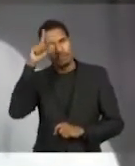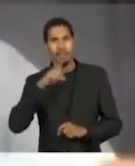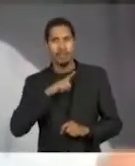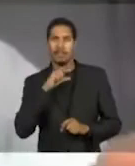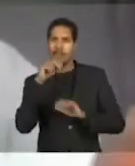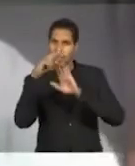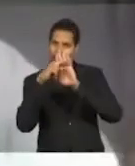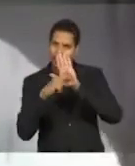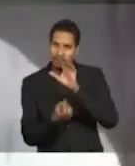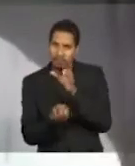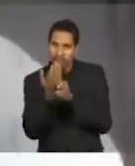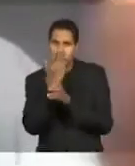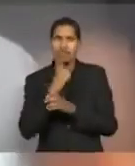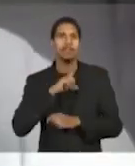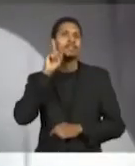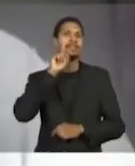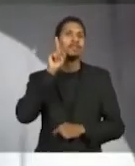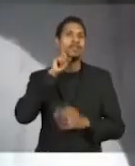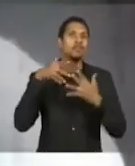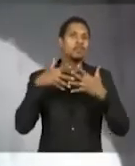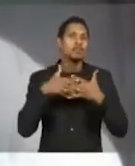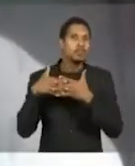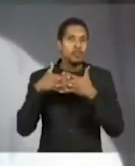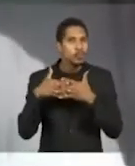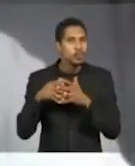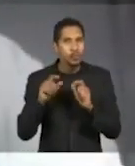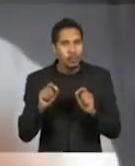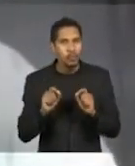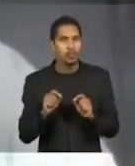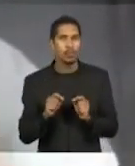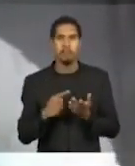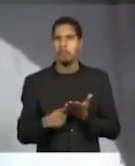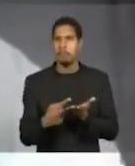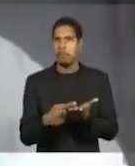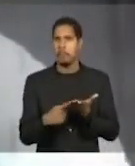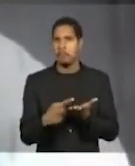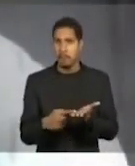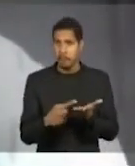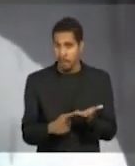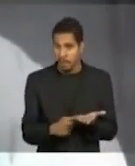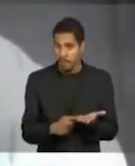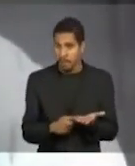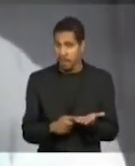que os Estados Unidos não devem fazer